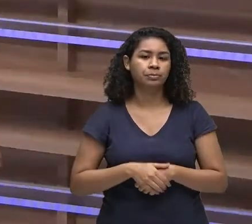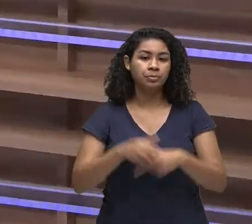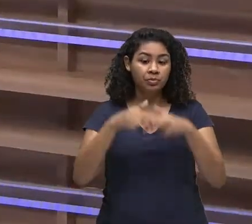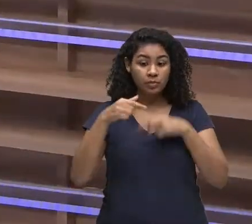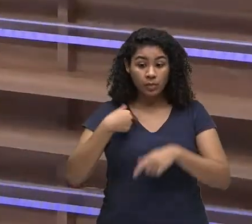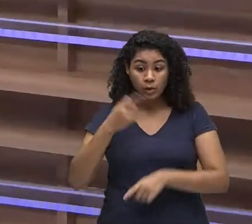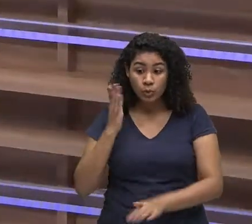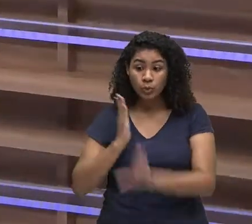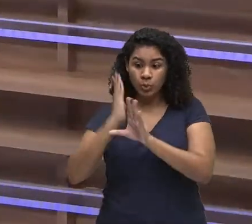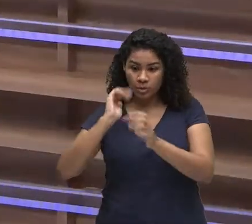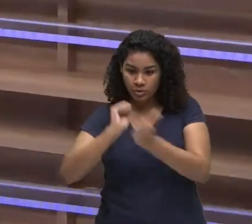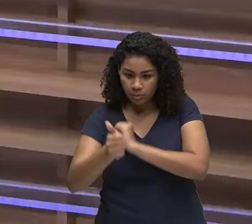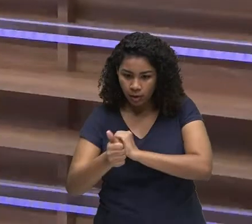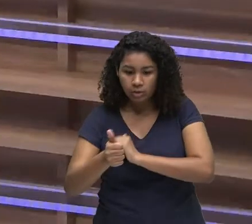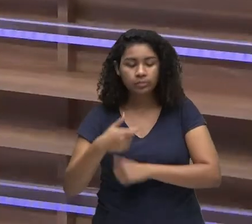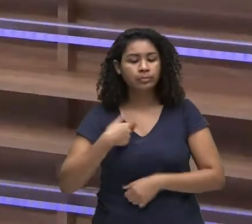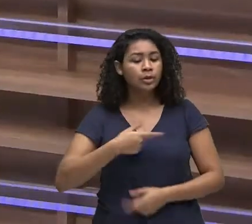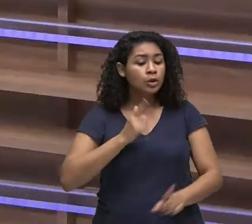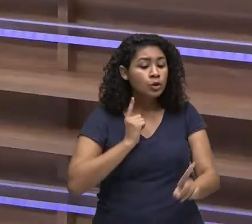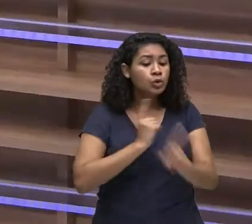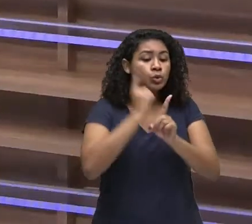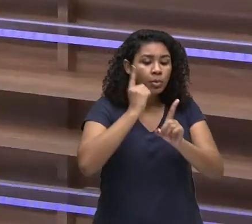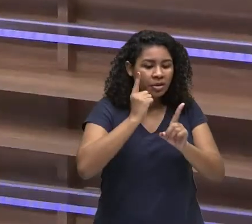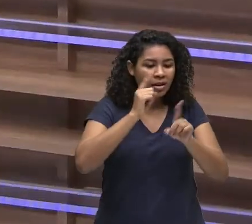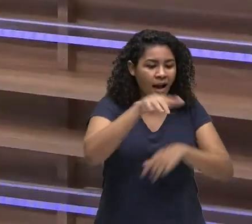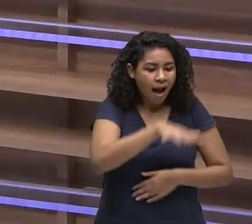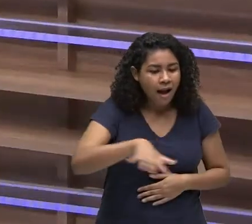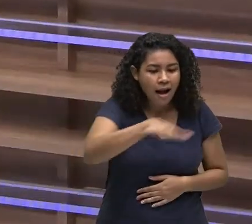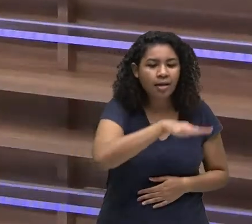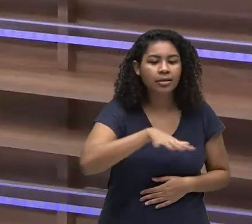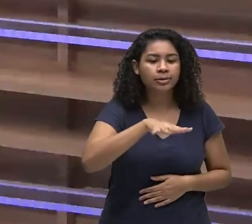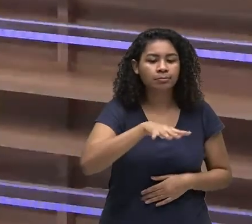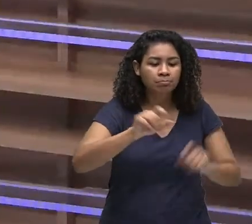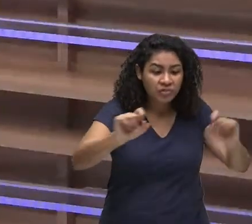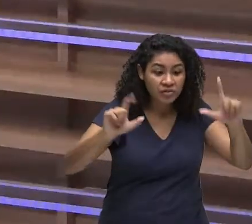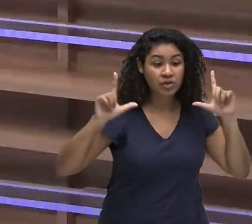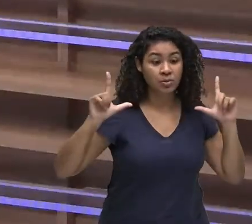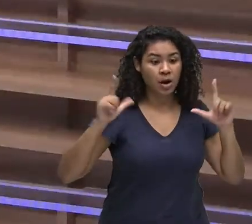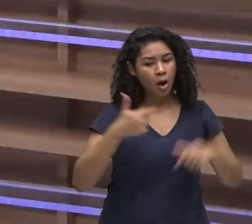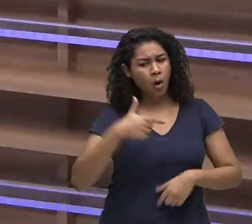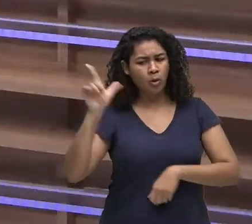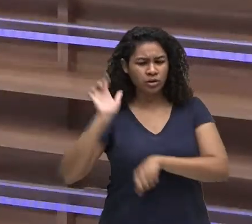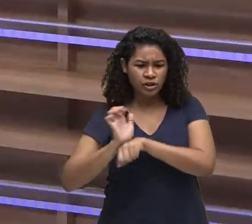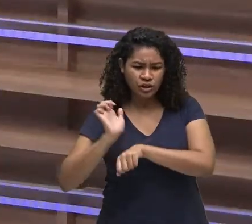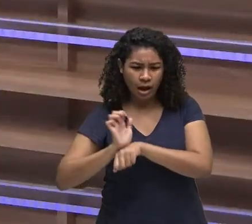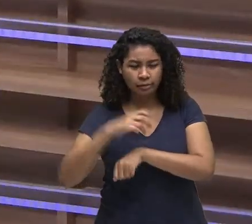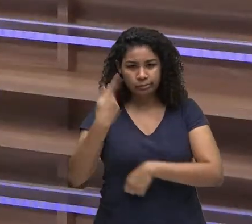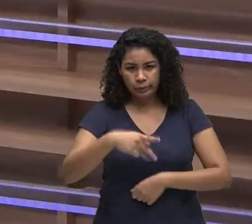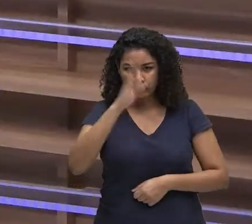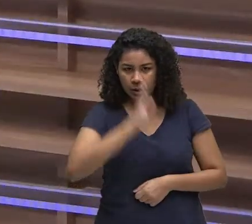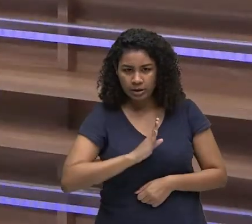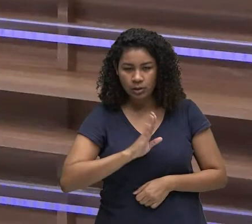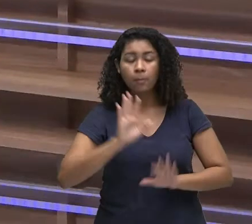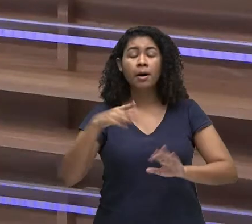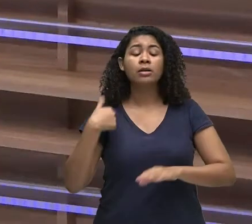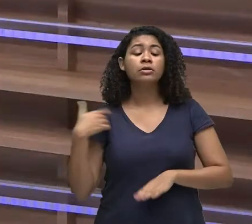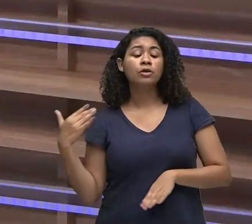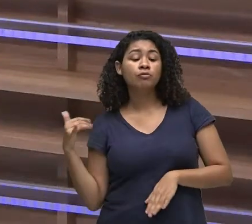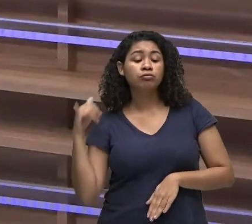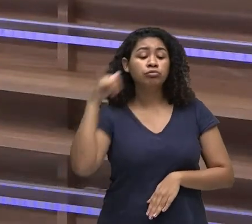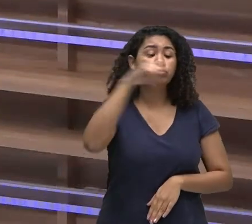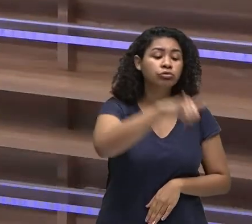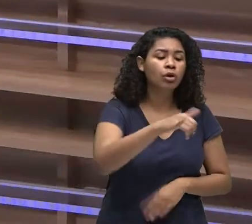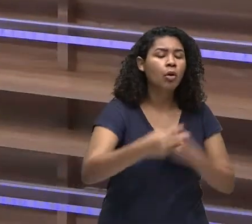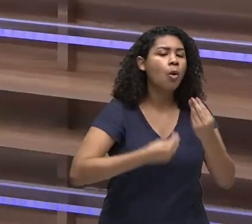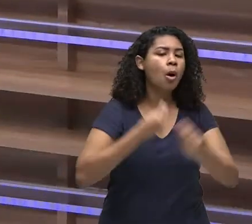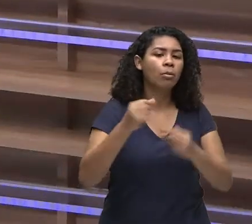Identifiquei o esporte, identifiquei um polo onde ele é trabalhado, um outro estado do Brasil. Como é que eu vou chegar lá nesse estado?